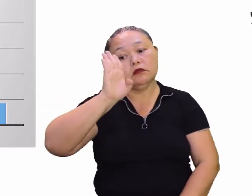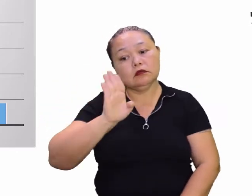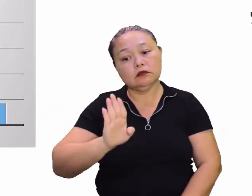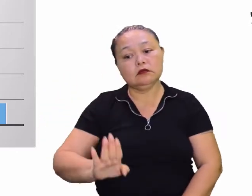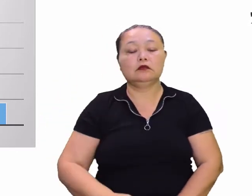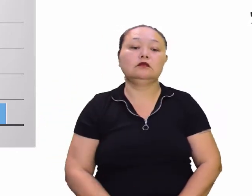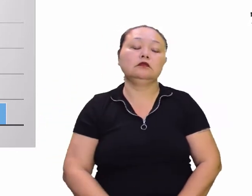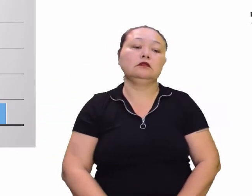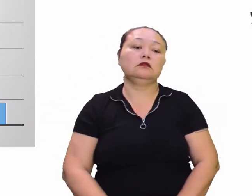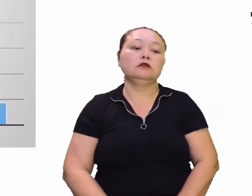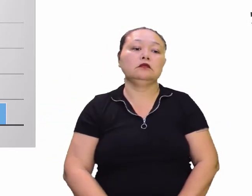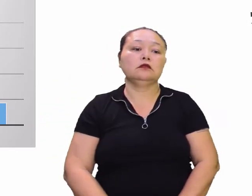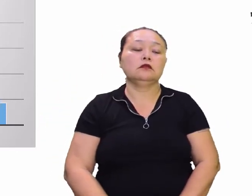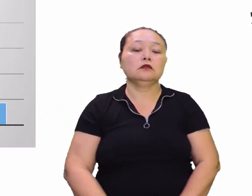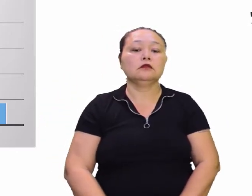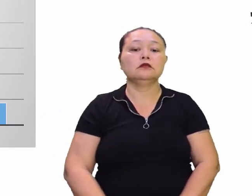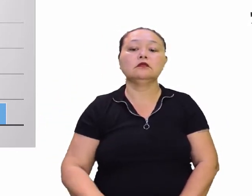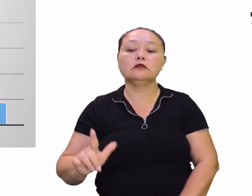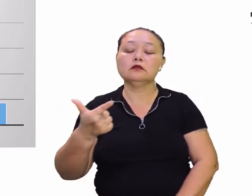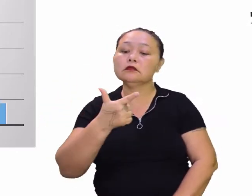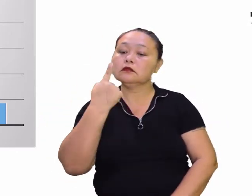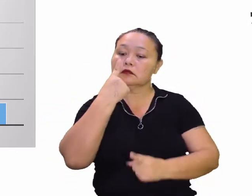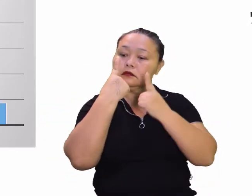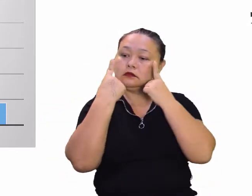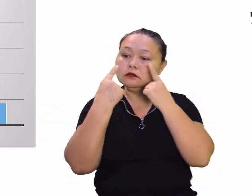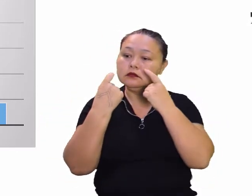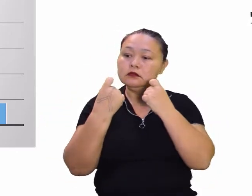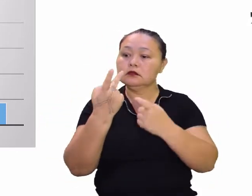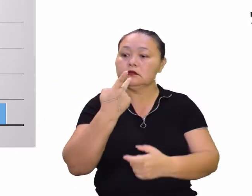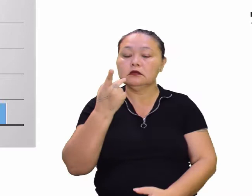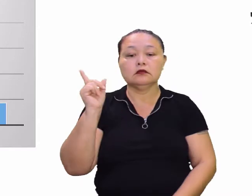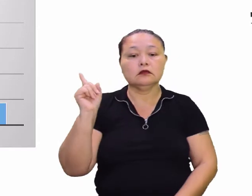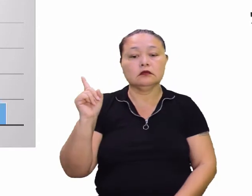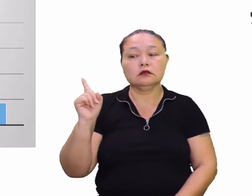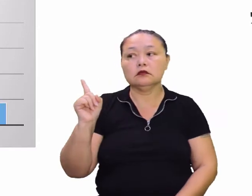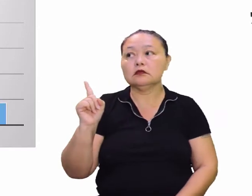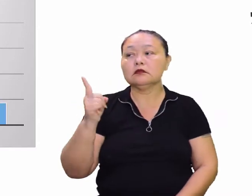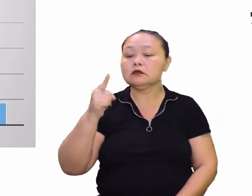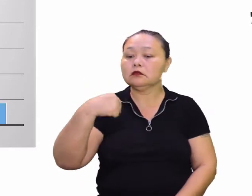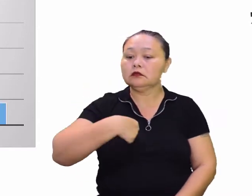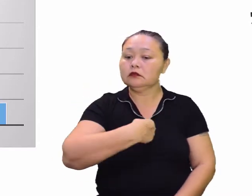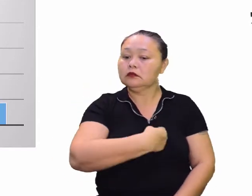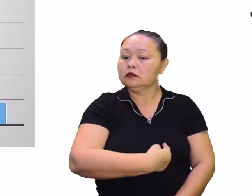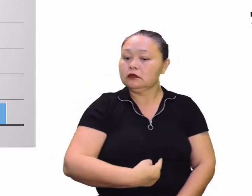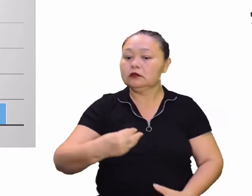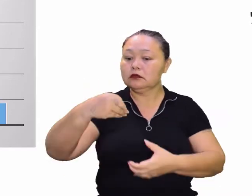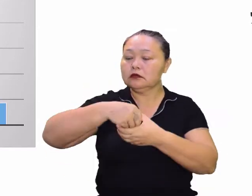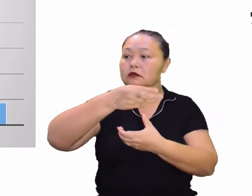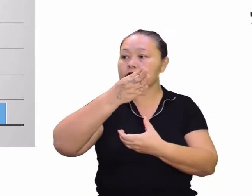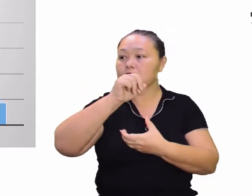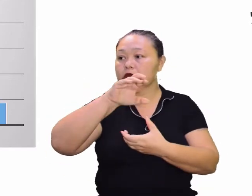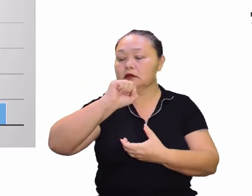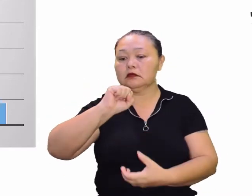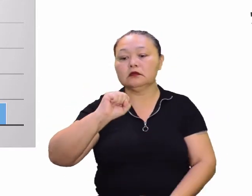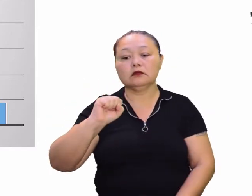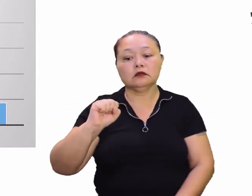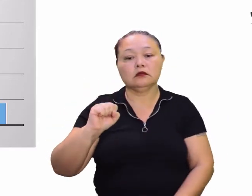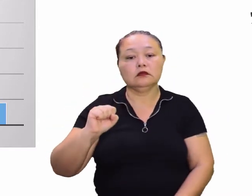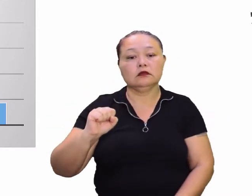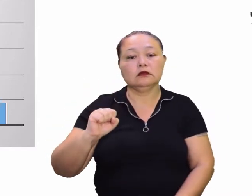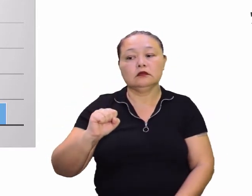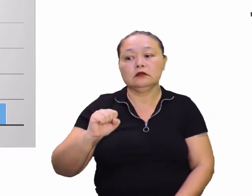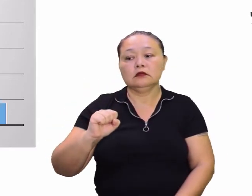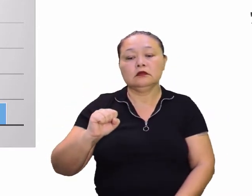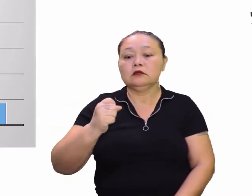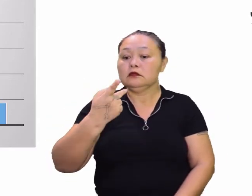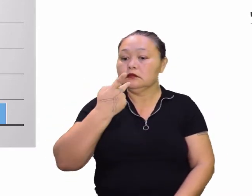É isso? Rogério, outra coisa interessante, né, já que estamos falando de China, que faz parte dos BRICS, a gente